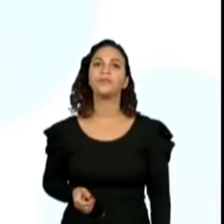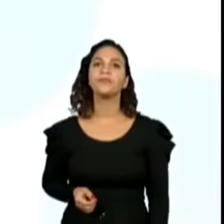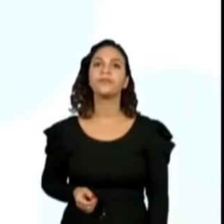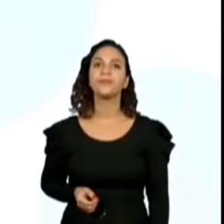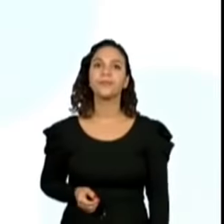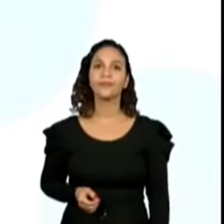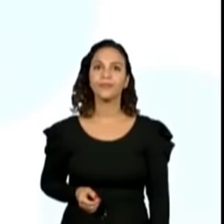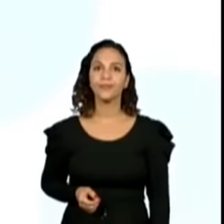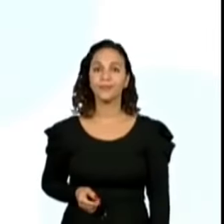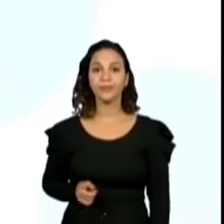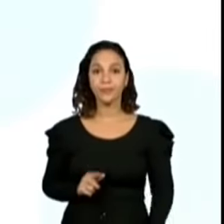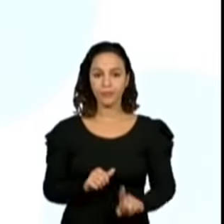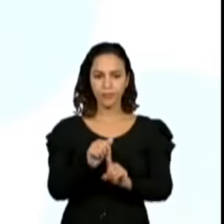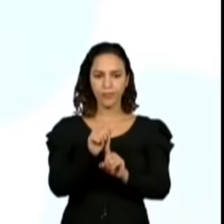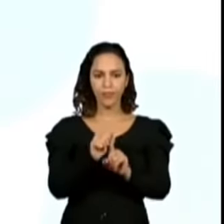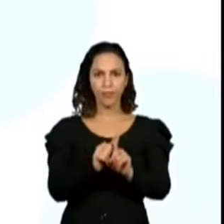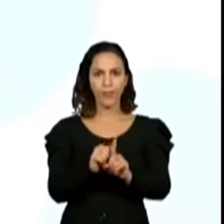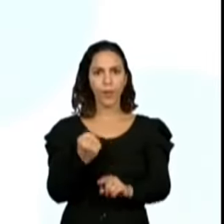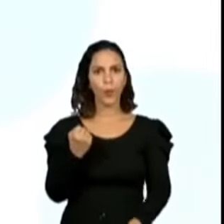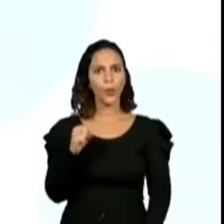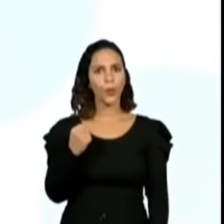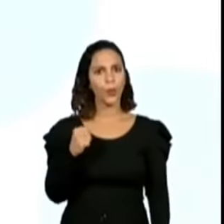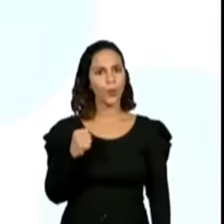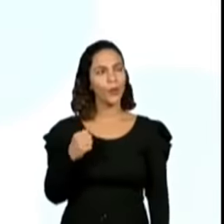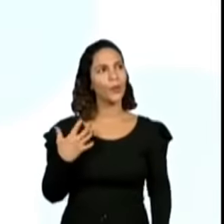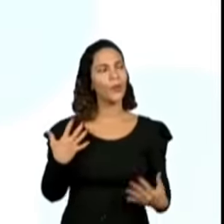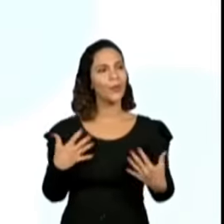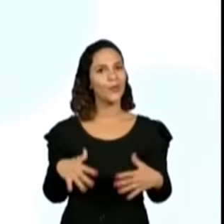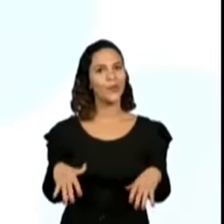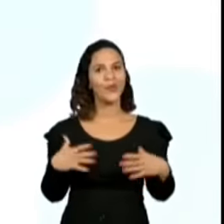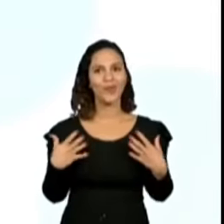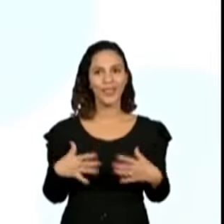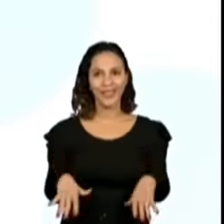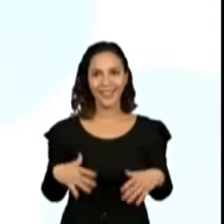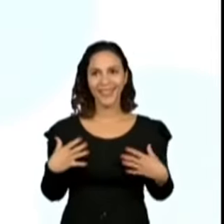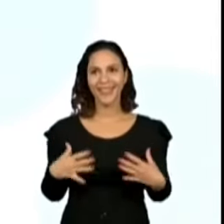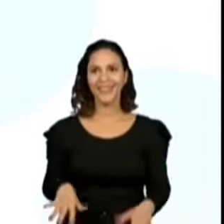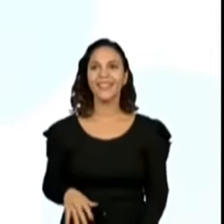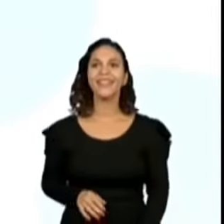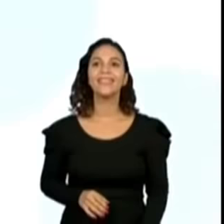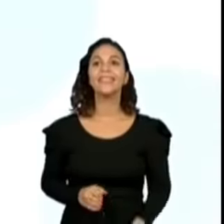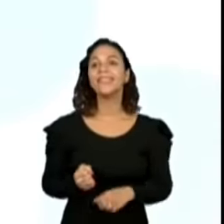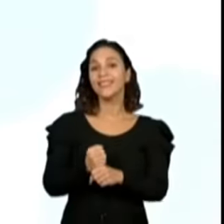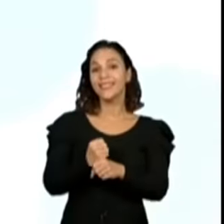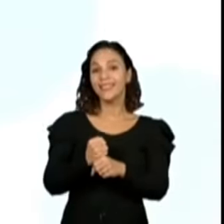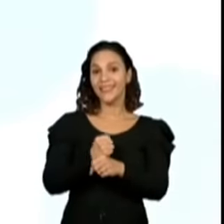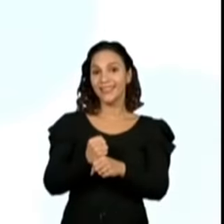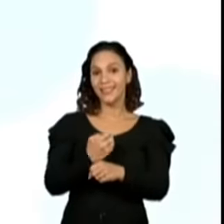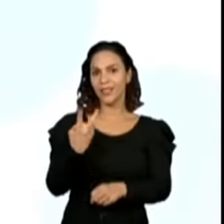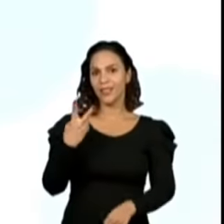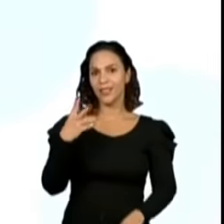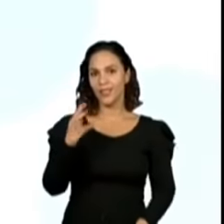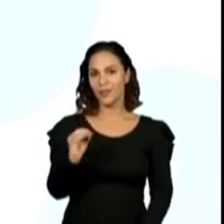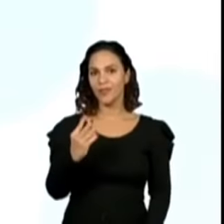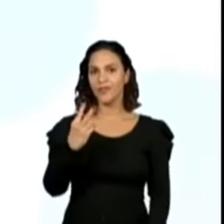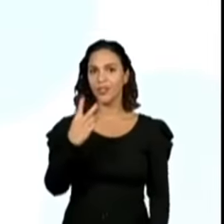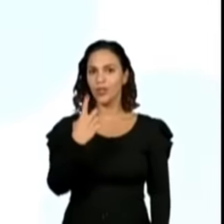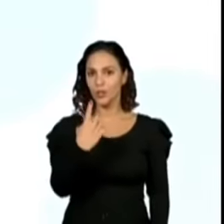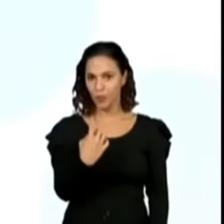O oitavo mês do ano já, não é? Sim. De 2021, que é o